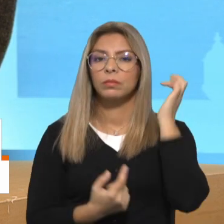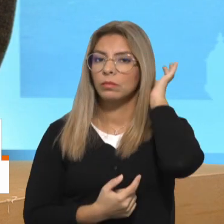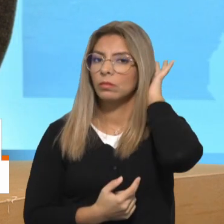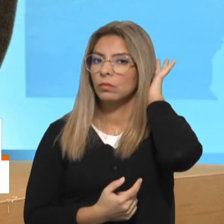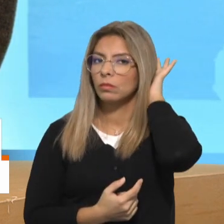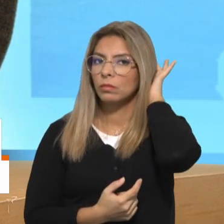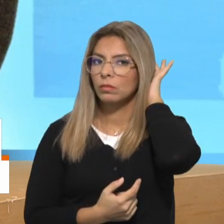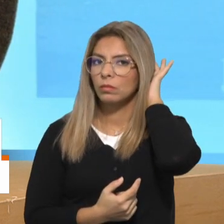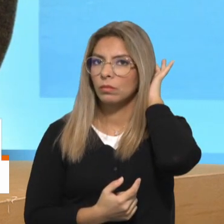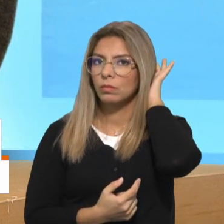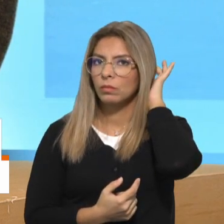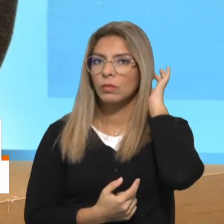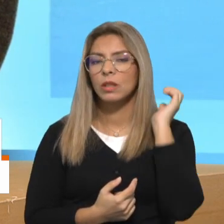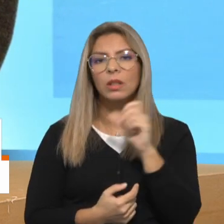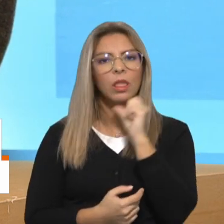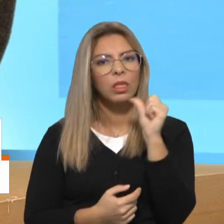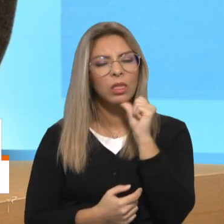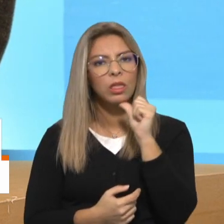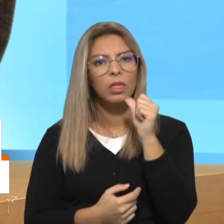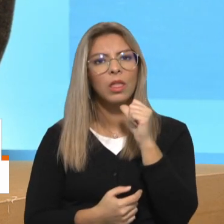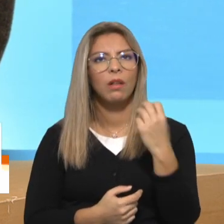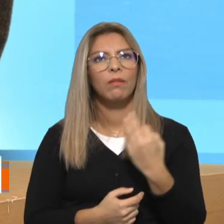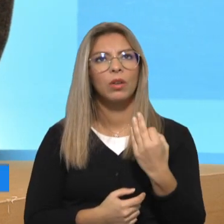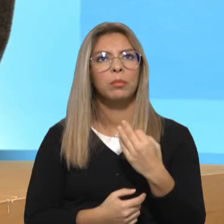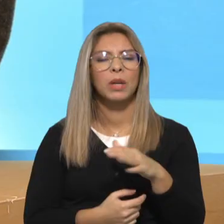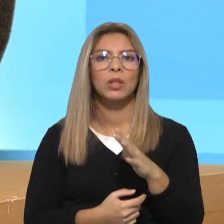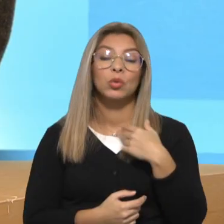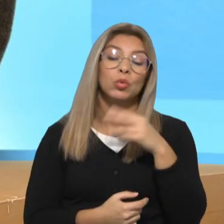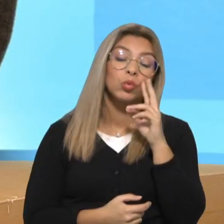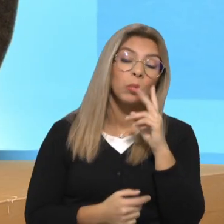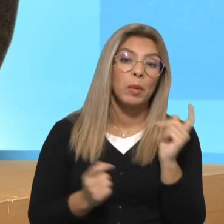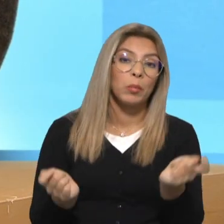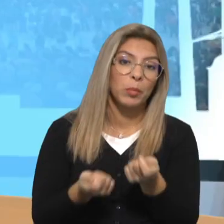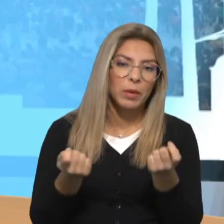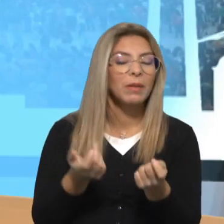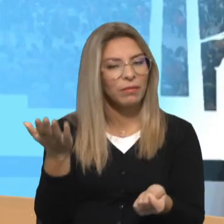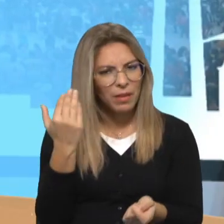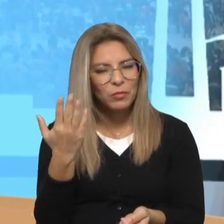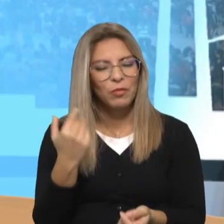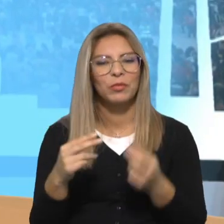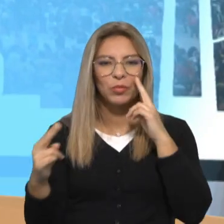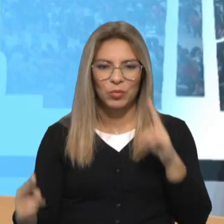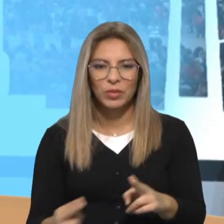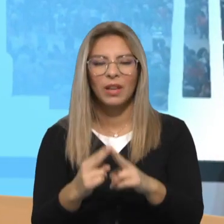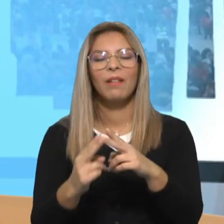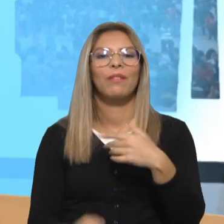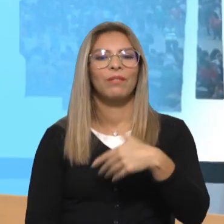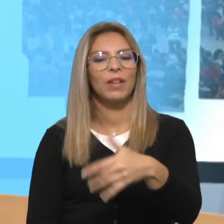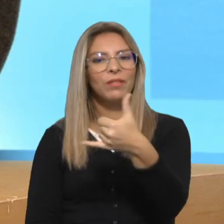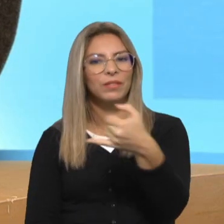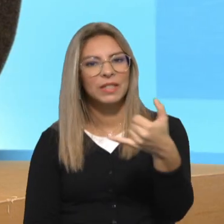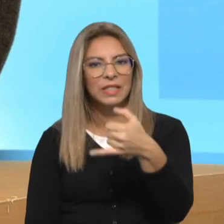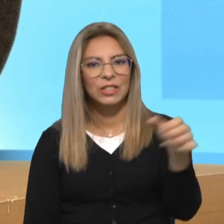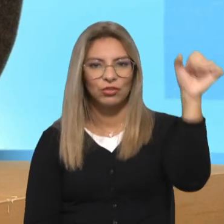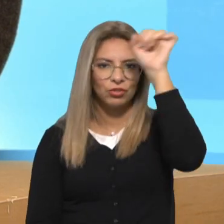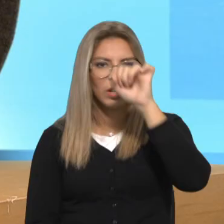particularmente ali em Sintra, e desculpe-se uma propaganda, vamos a esse encontro, sim. No dia 25 de janeiro vamos